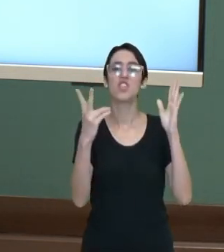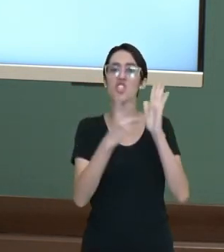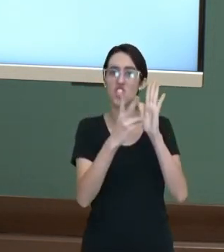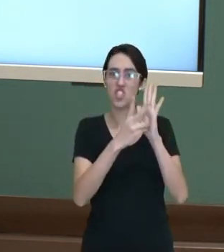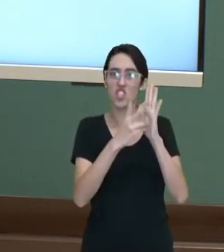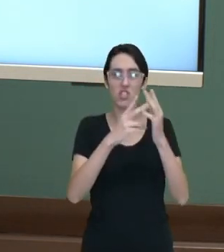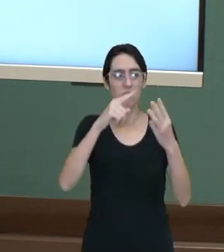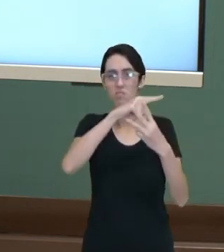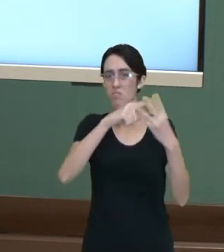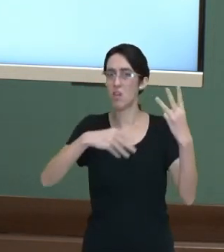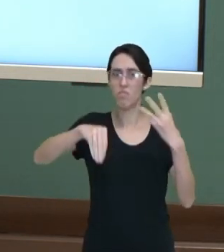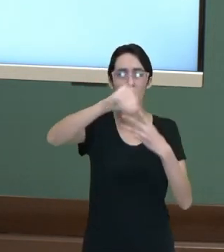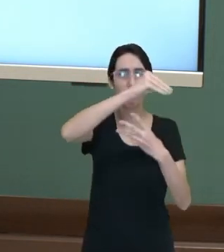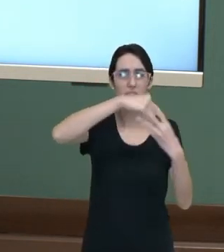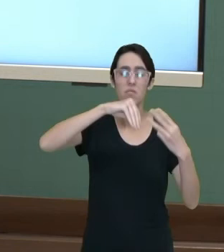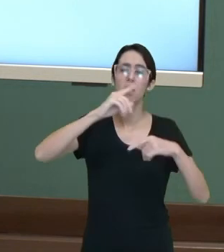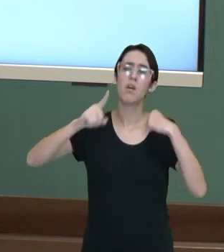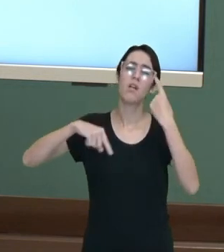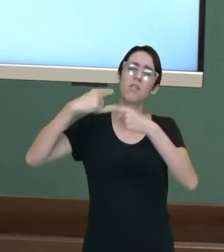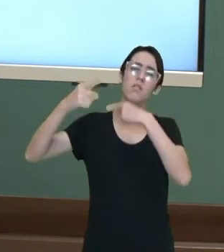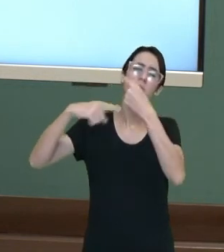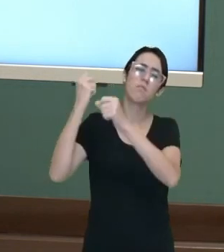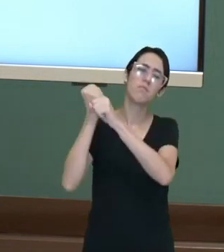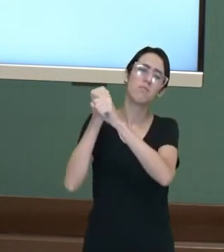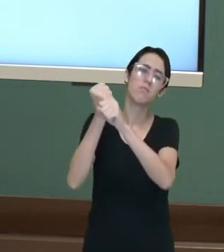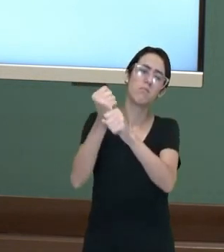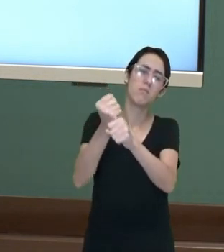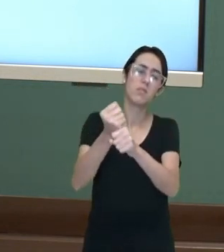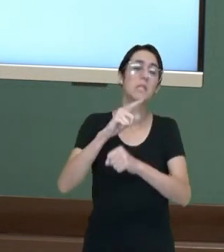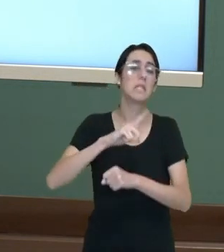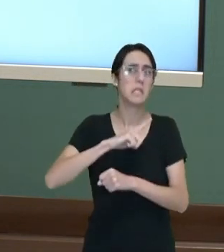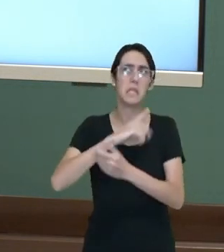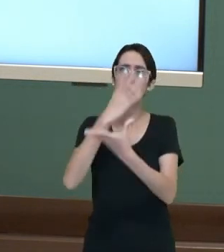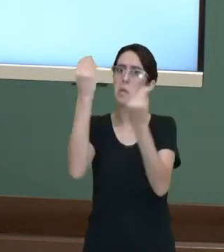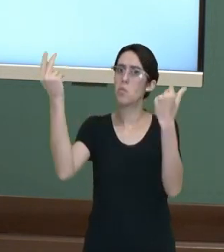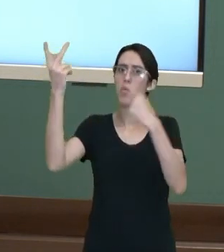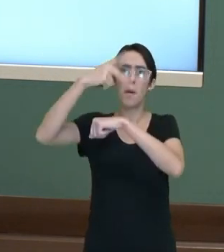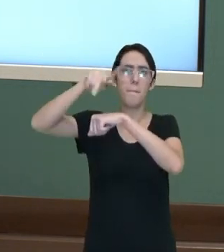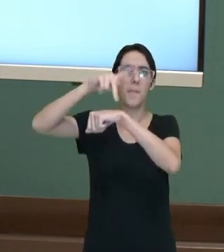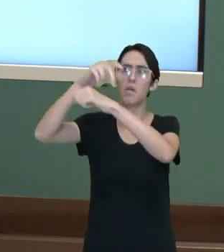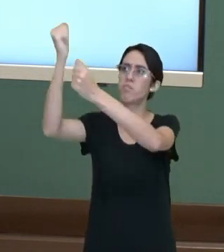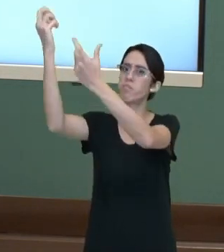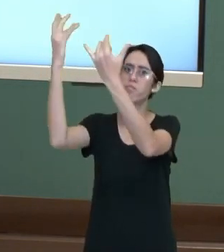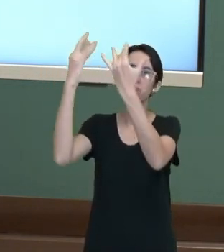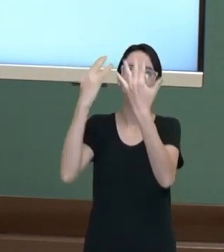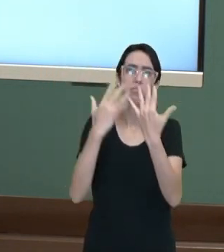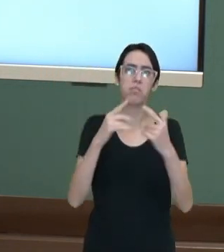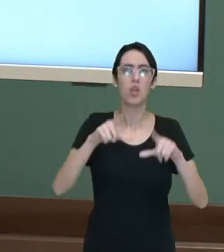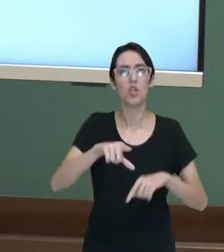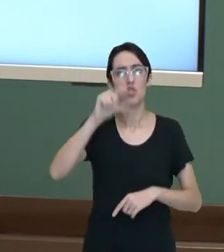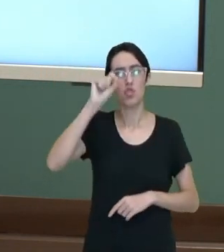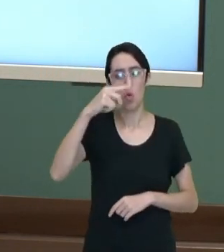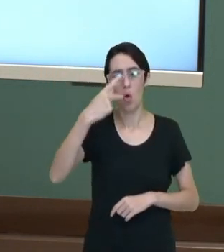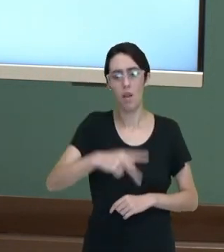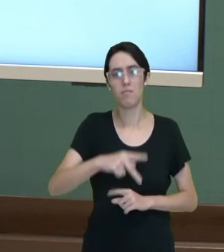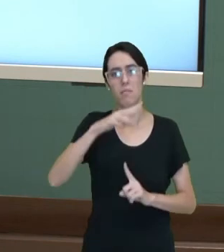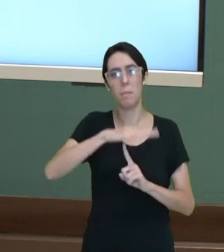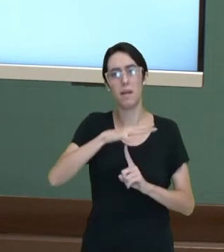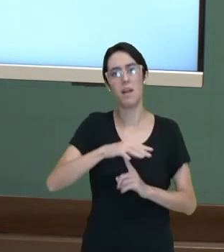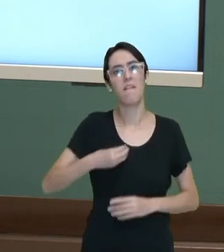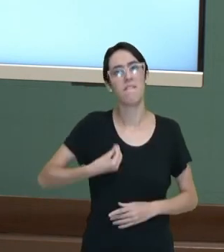do século, o Paraná vai receber ondas de imigrantes que escolheram as nossas terras